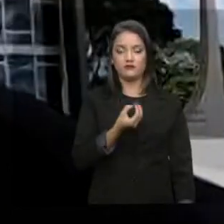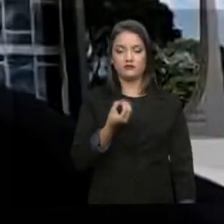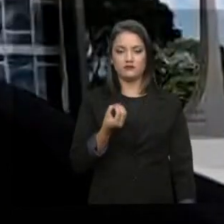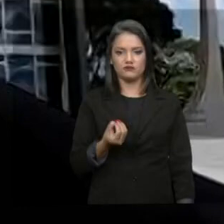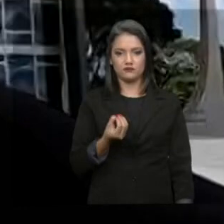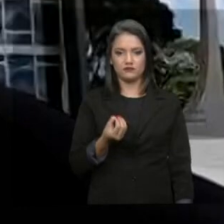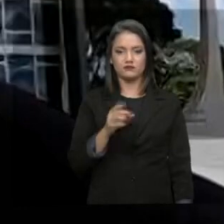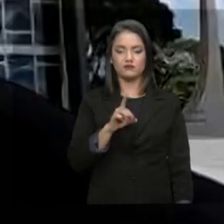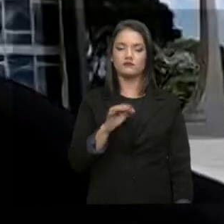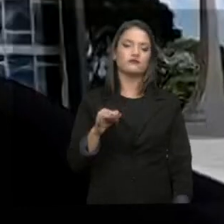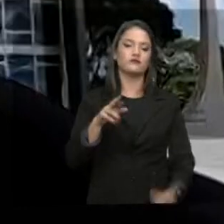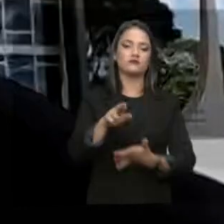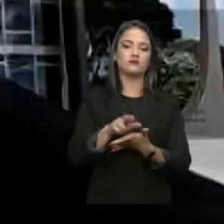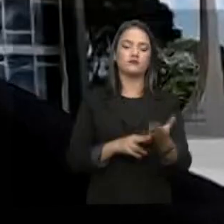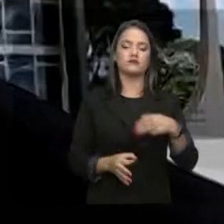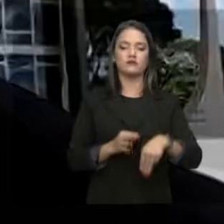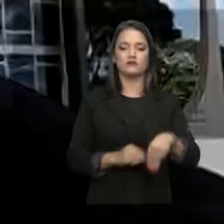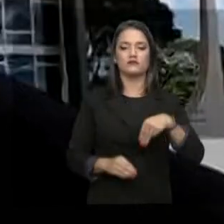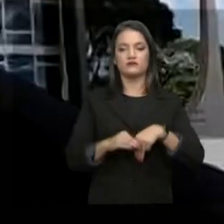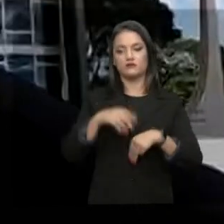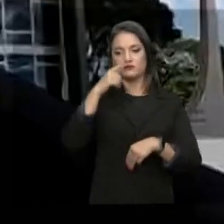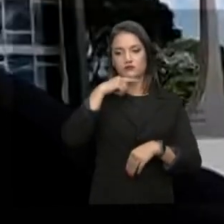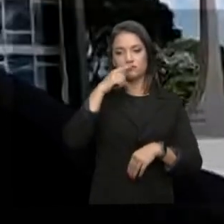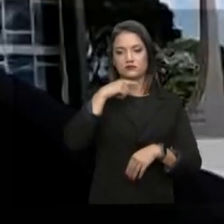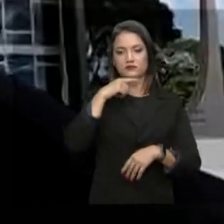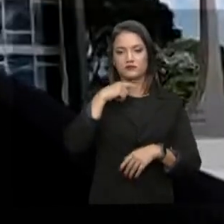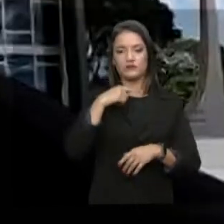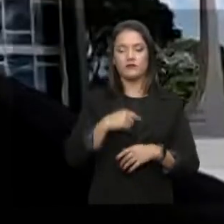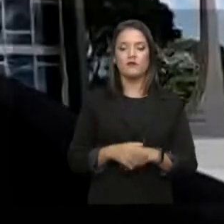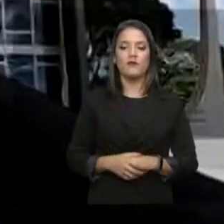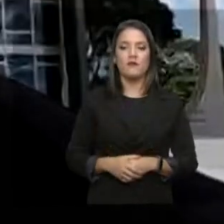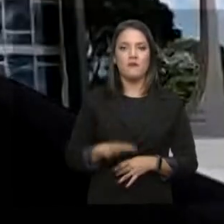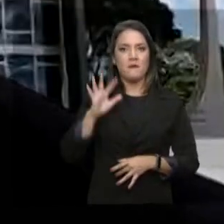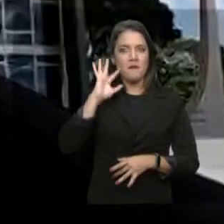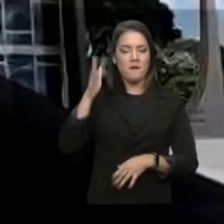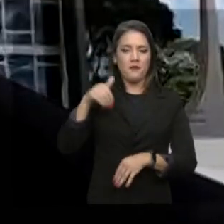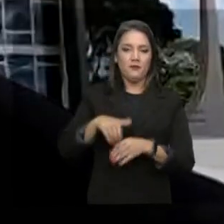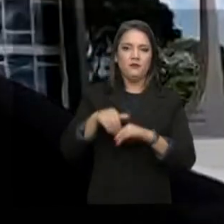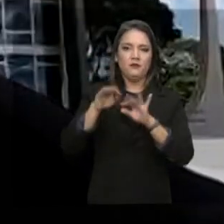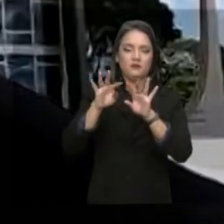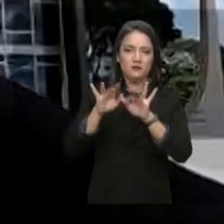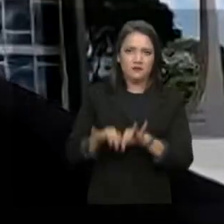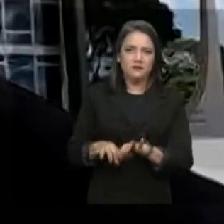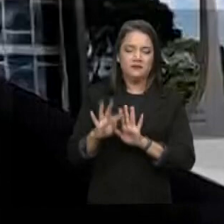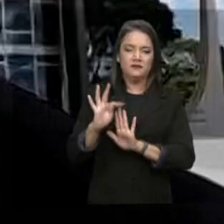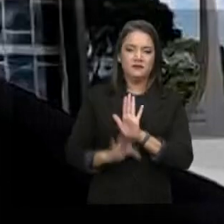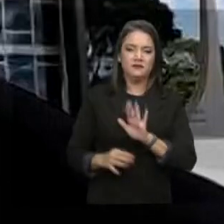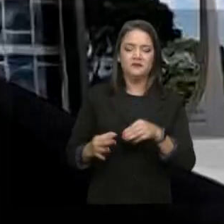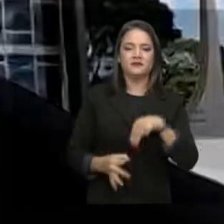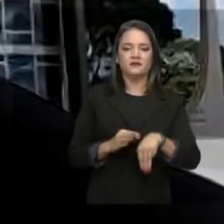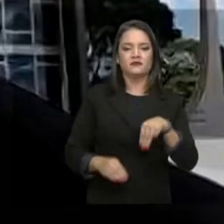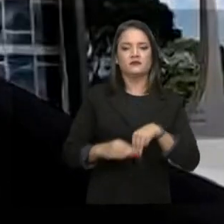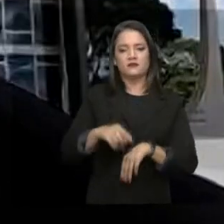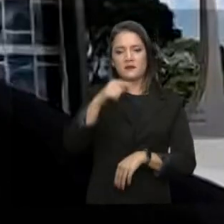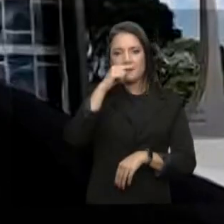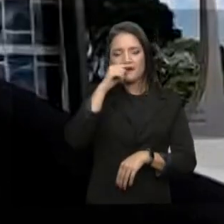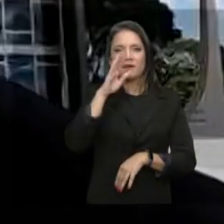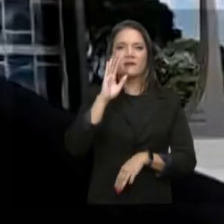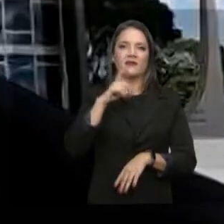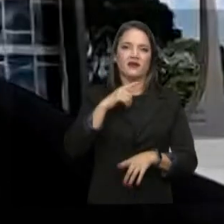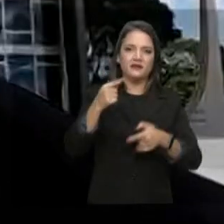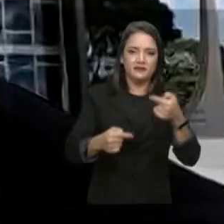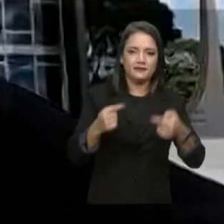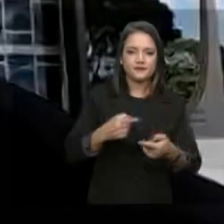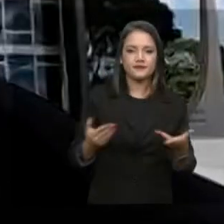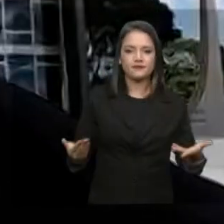DF, relator ministro Gilmar Mendes, redator para o acordo do ministro Edson Fachin e que foi objeto de divergência,